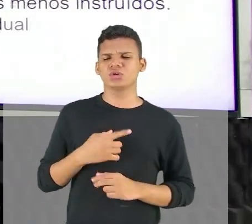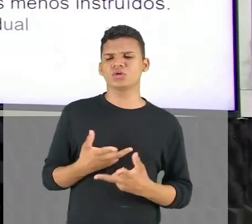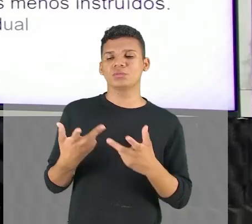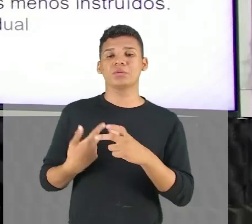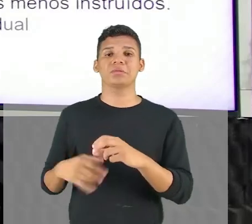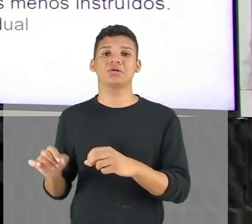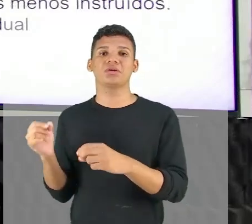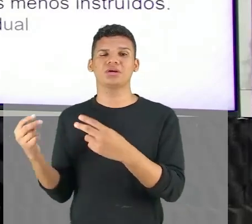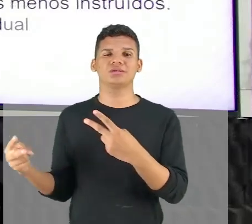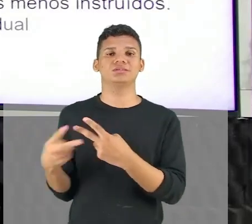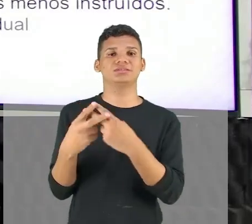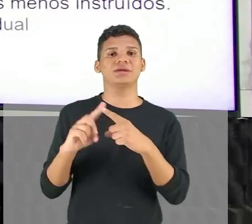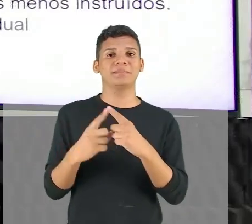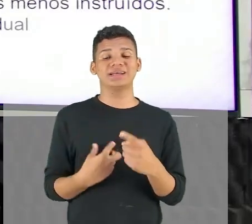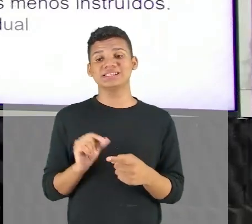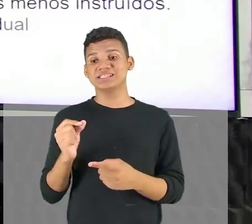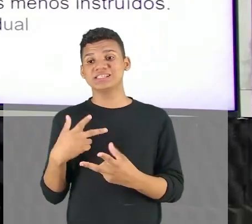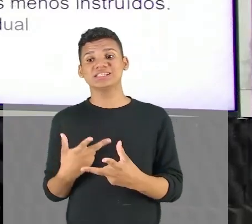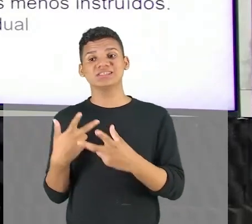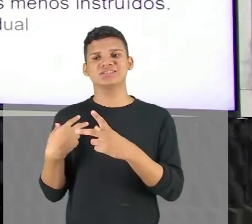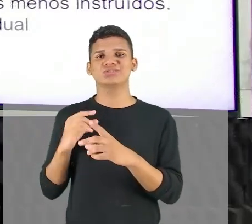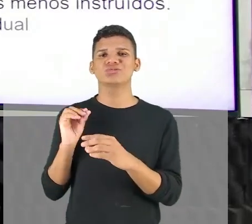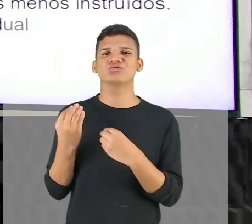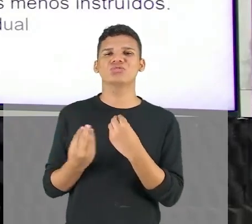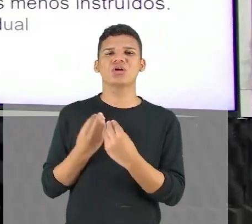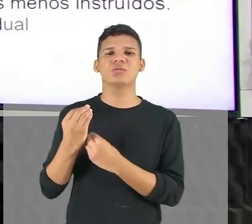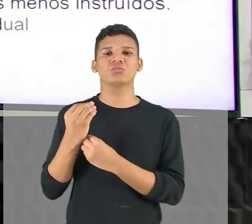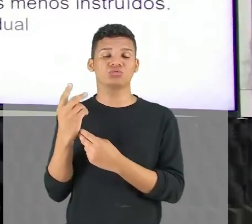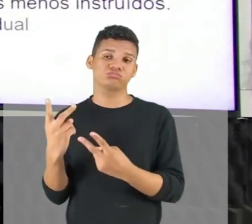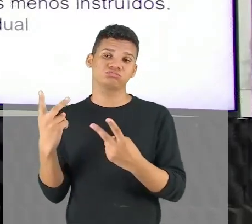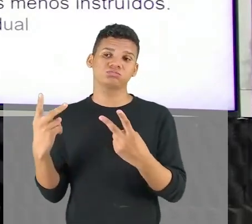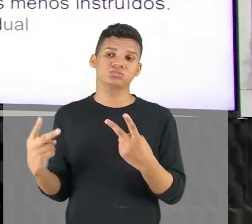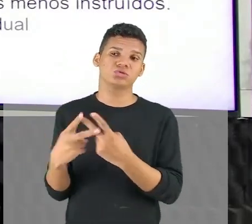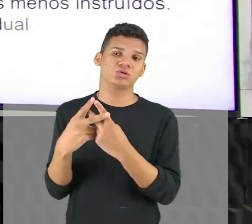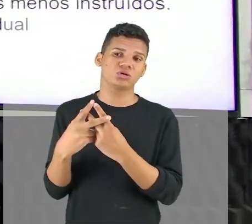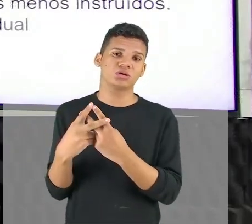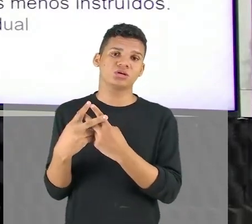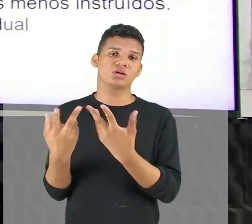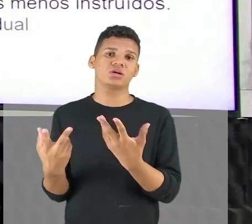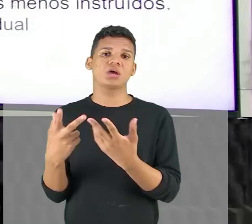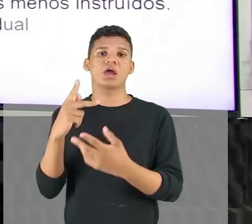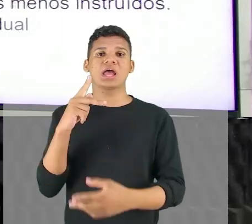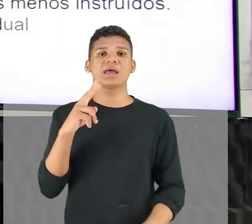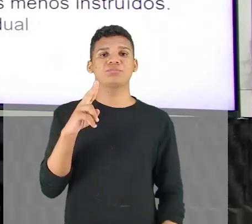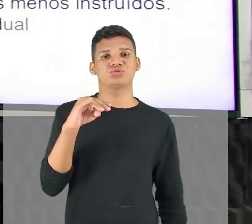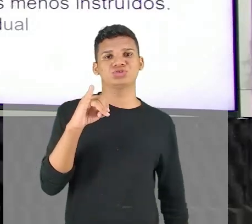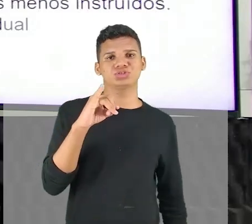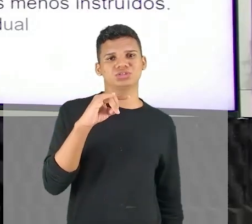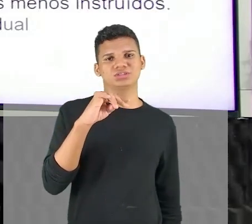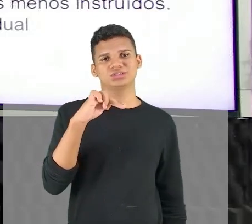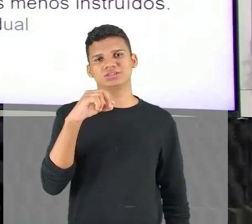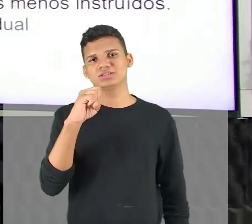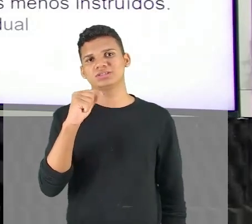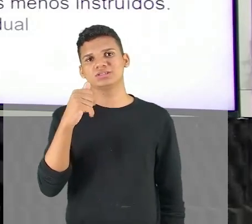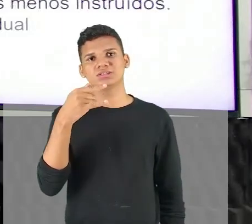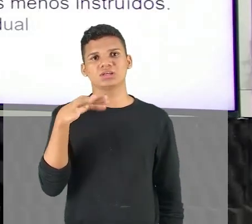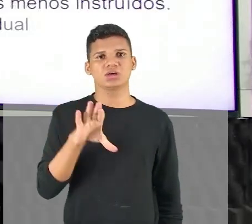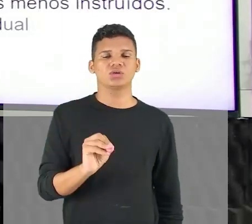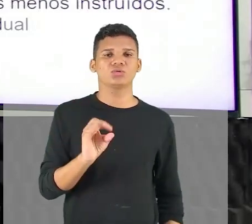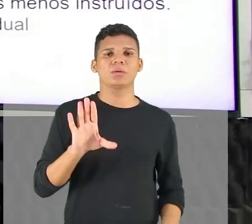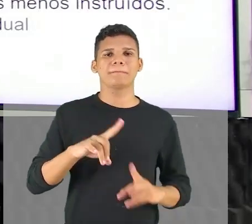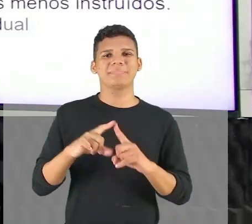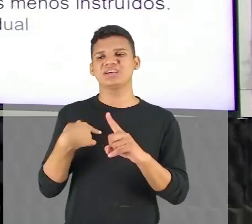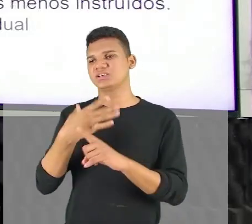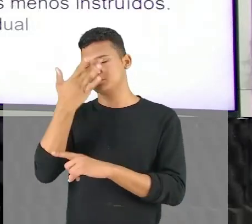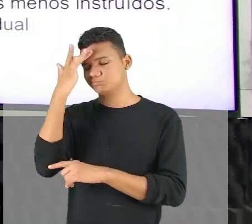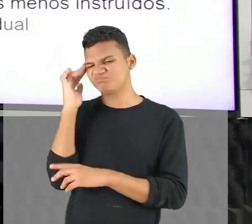ele vai identificar como que a punição das pessoas ela se modificou rapidamente. Por exemplo, ele